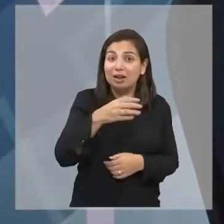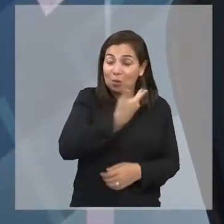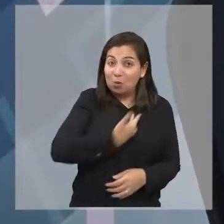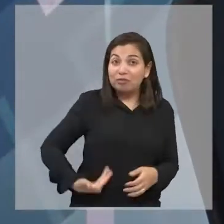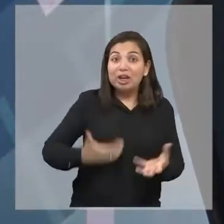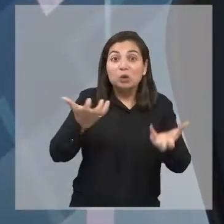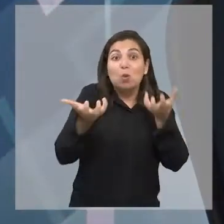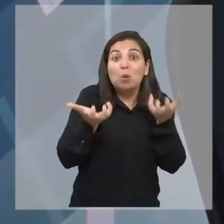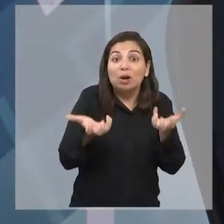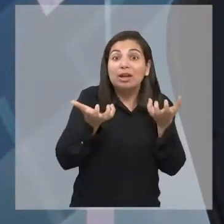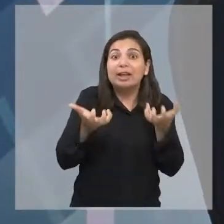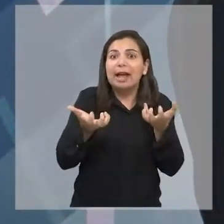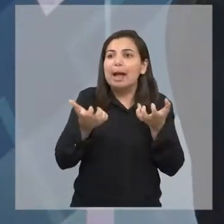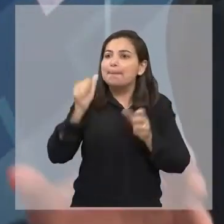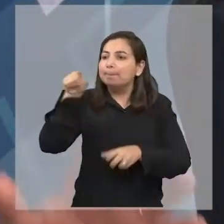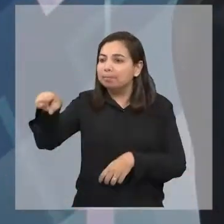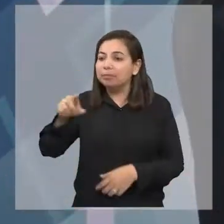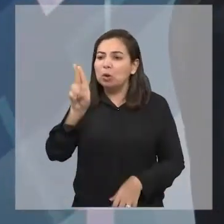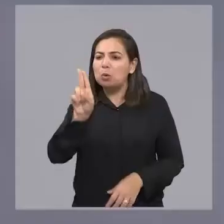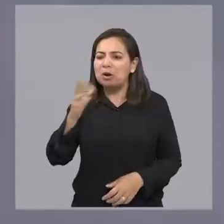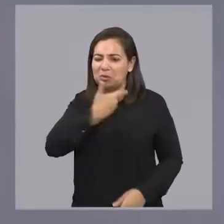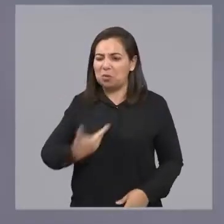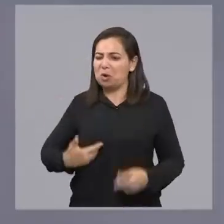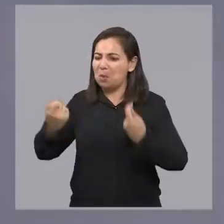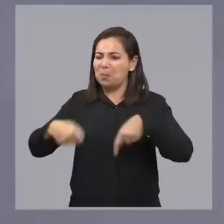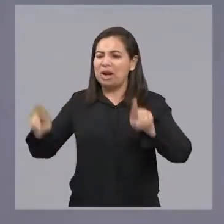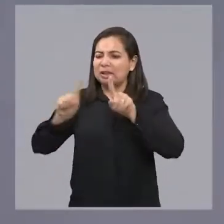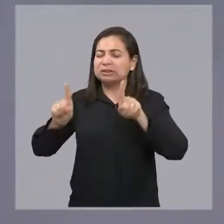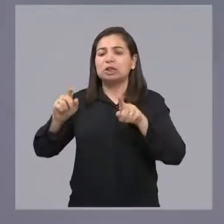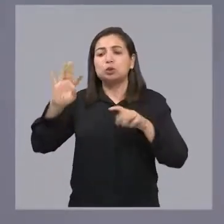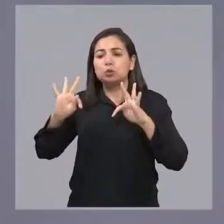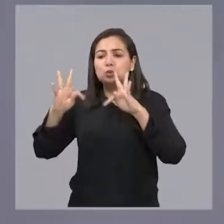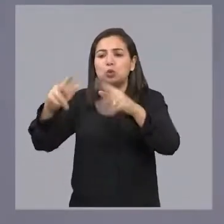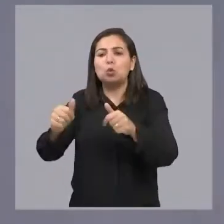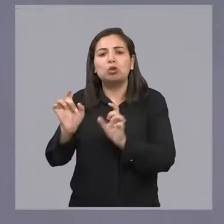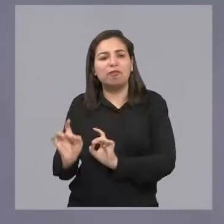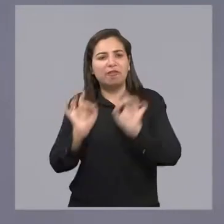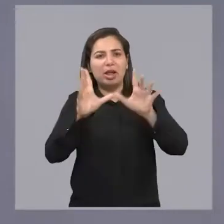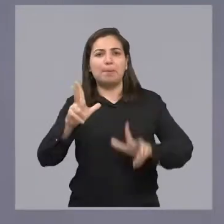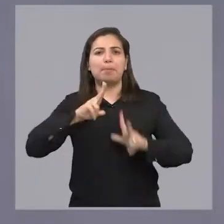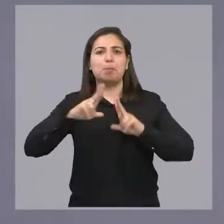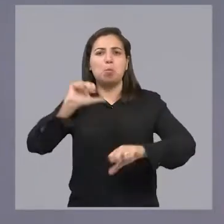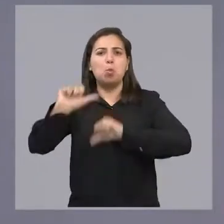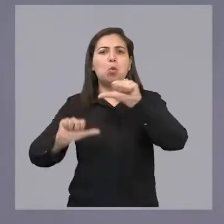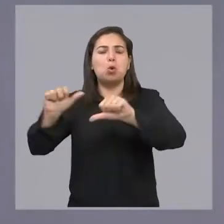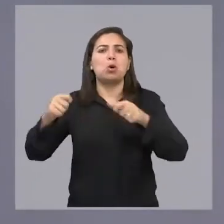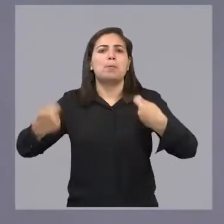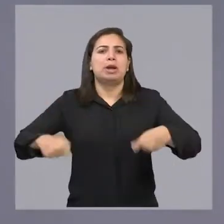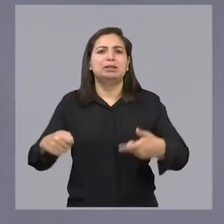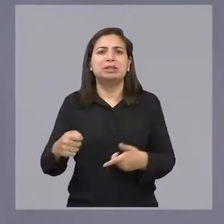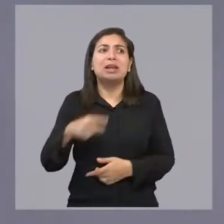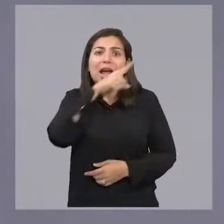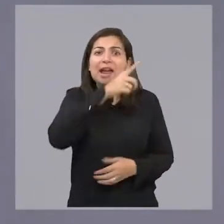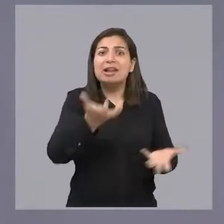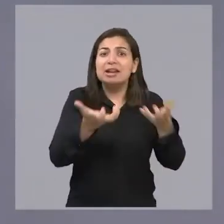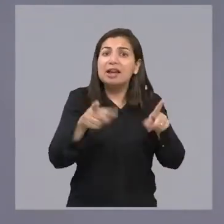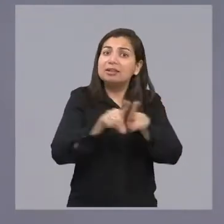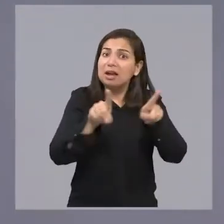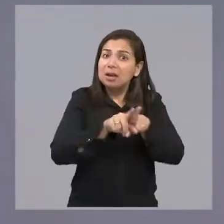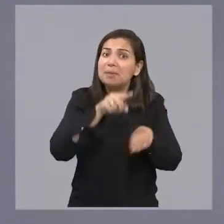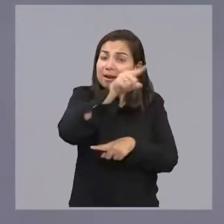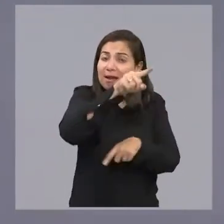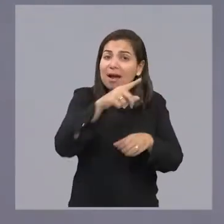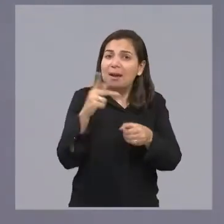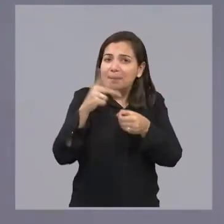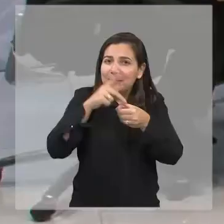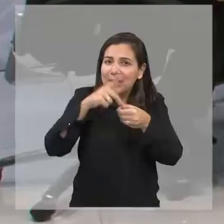Isso é um programa. Seria uma coisa, não seria uma coisa Não, só. então vamos falar as claras. Esse governo quer privatizar tudo, inclusive a Eu não Petrobras. falo em nome do governo, deveria ser privatizada a Inclusive,